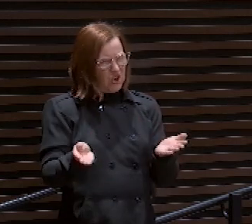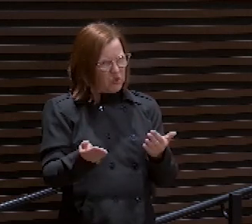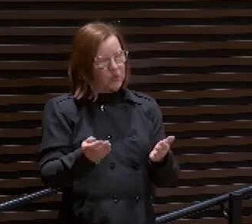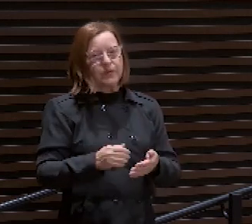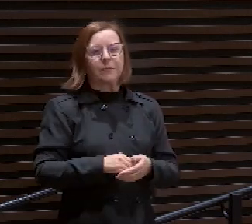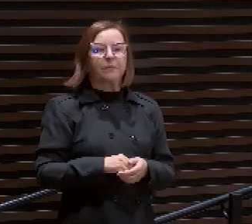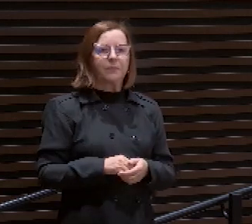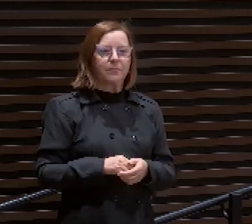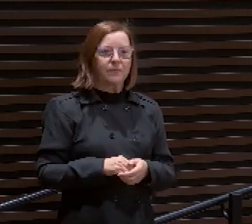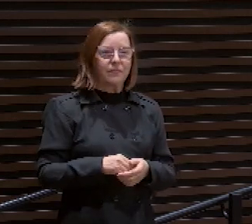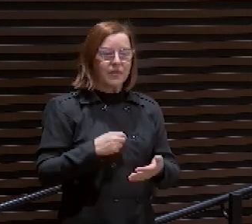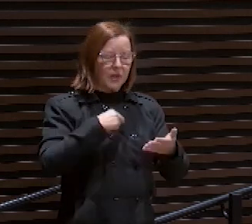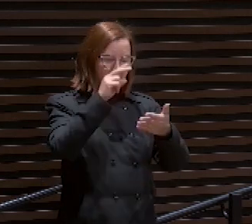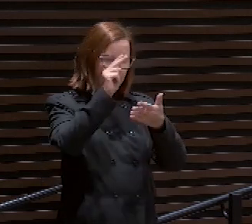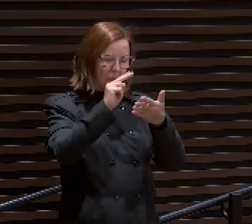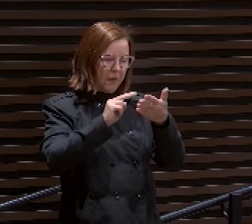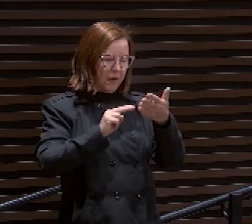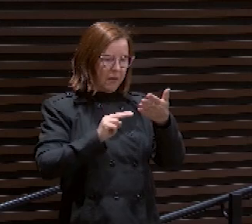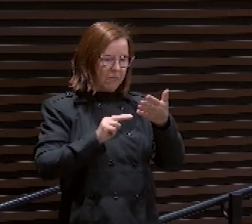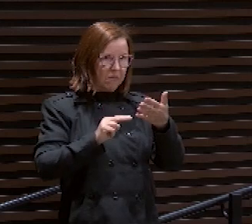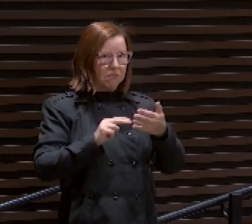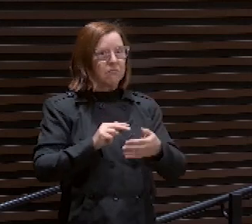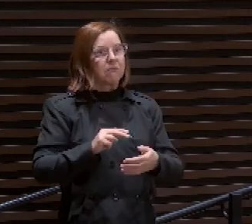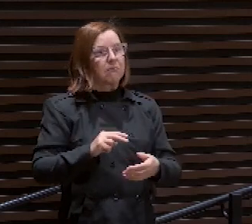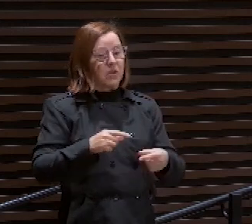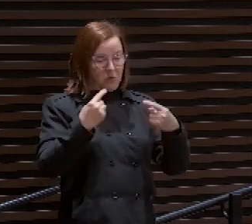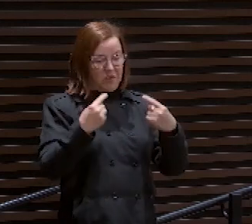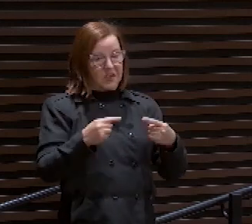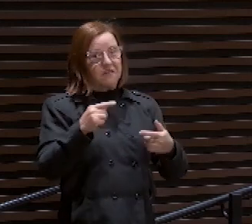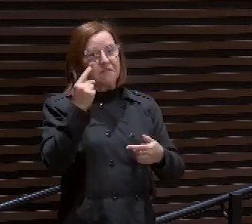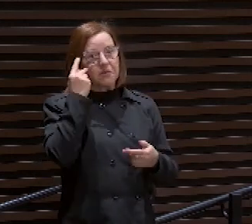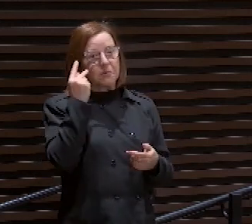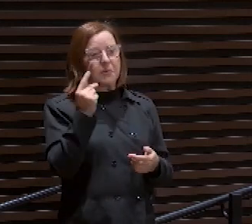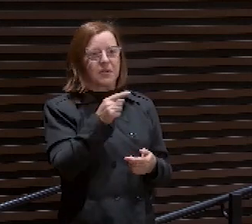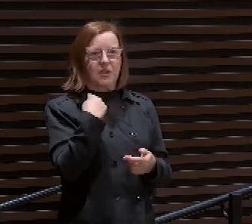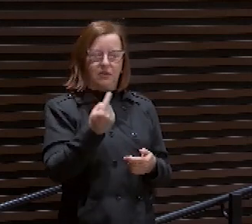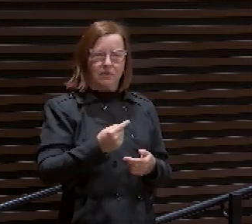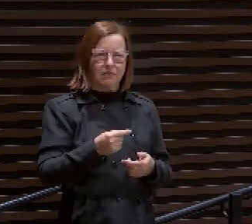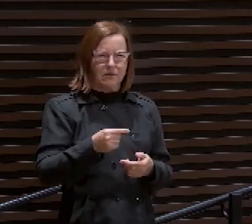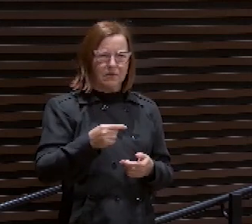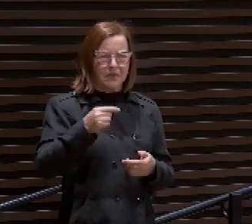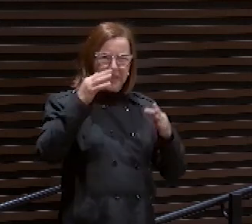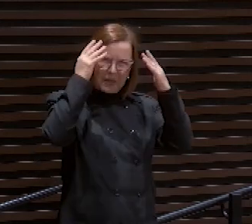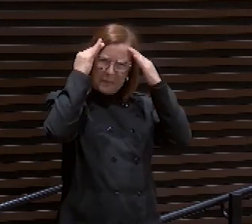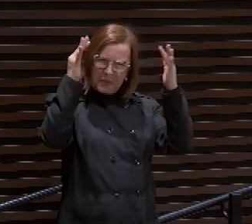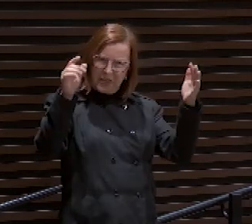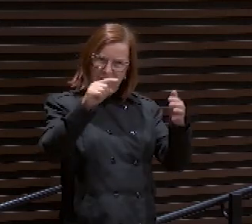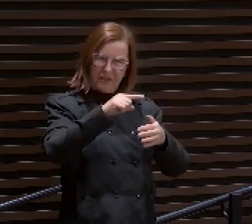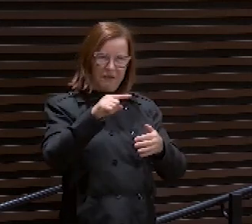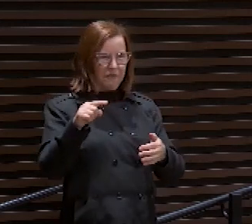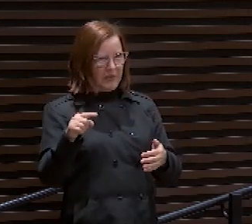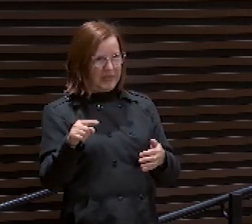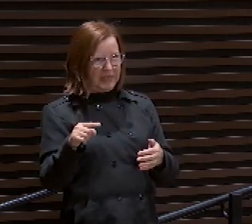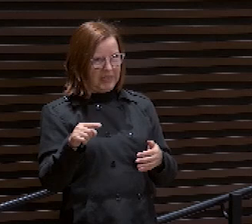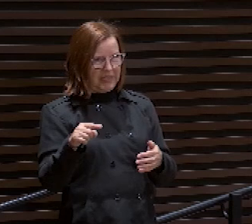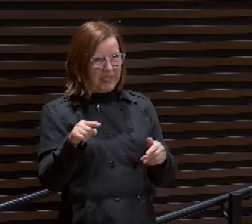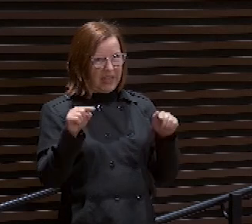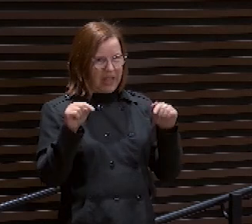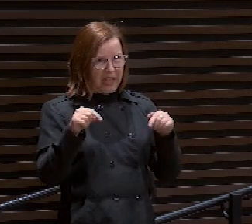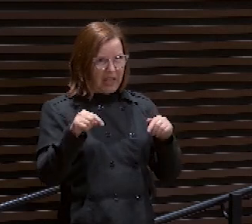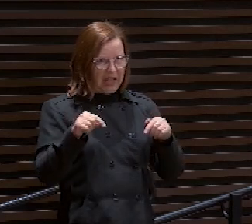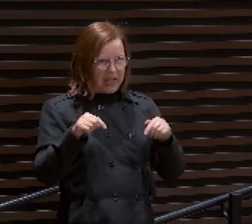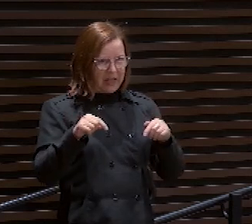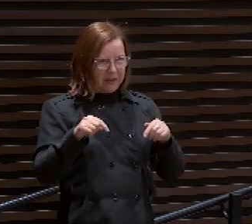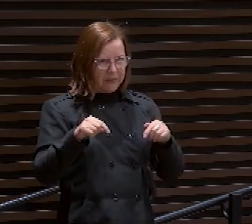olhei esse texto aqui e é um desafio para nós, amados. Imagina você estar num trânsito aqui na cidade, está uma